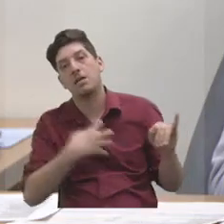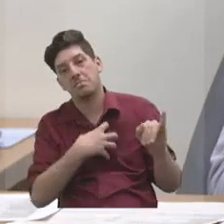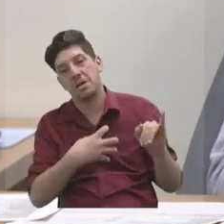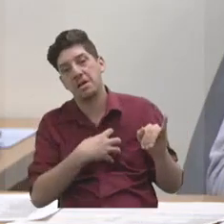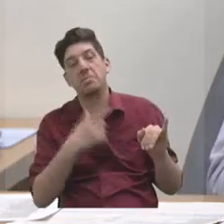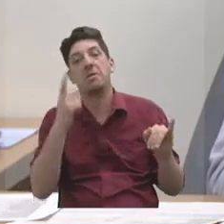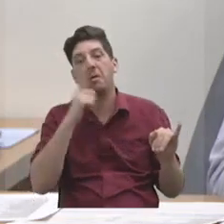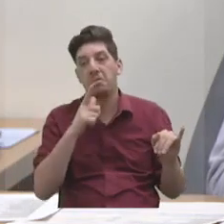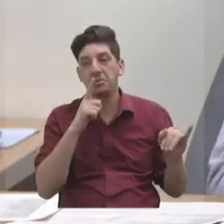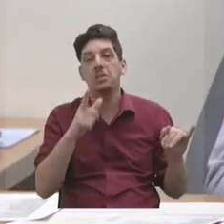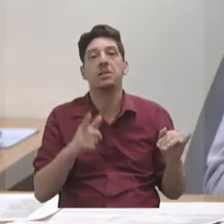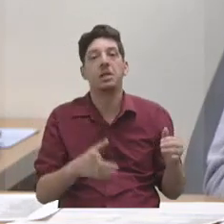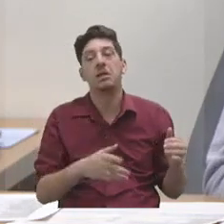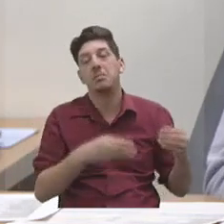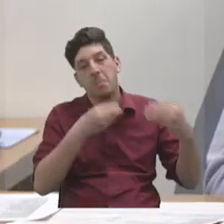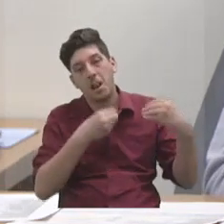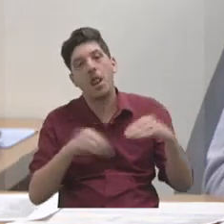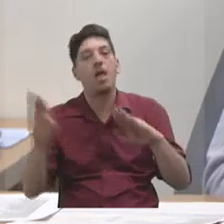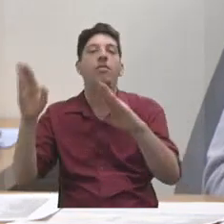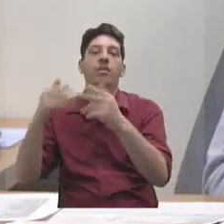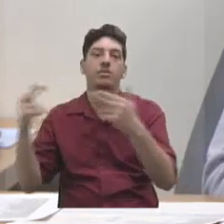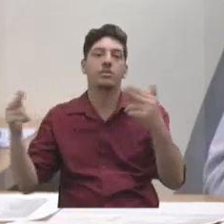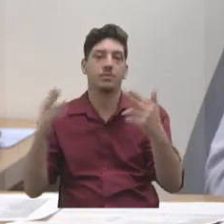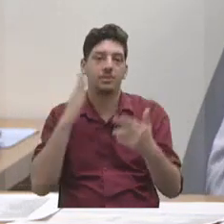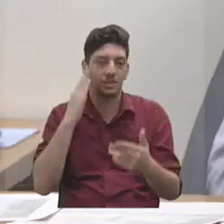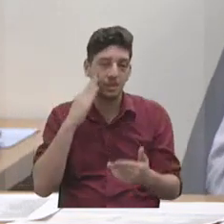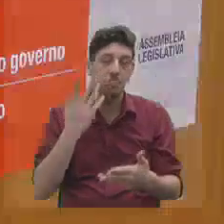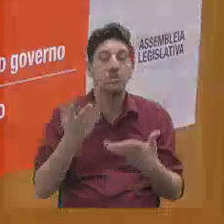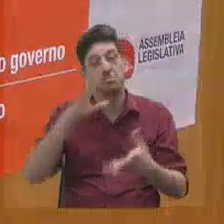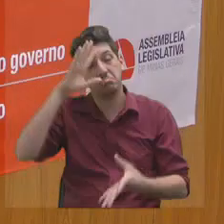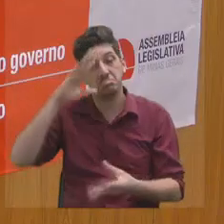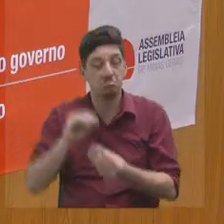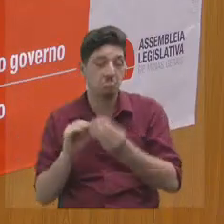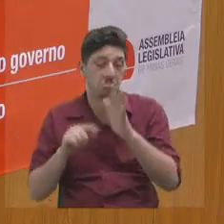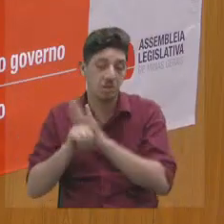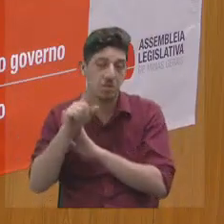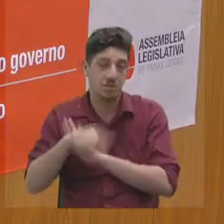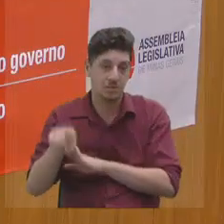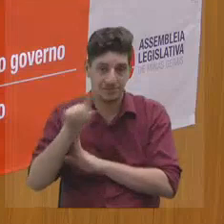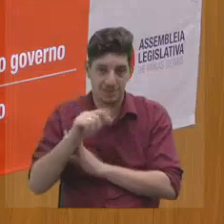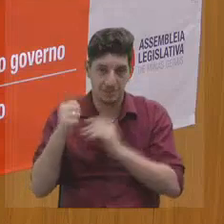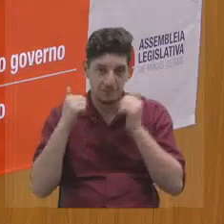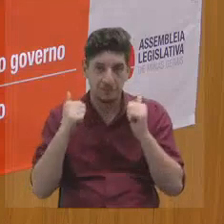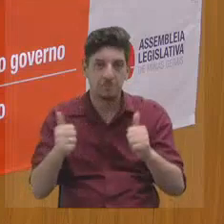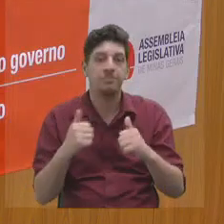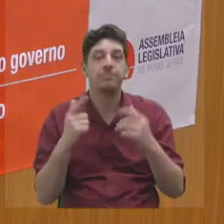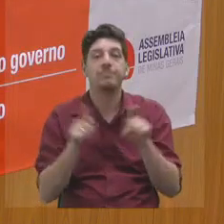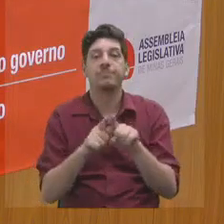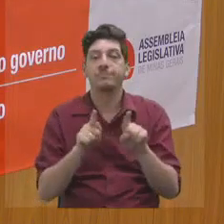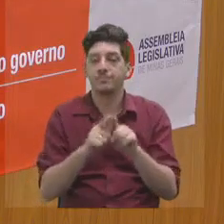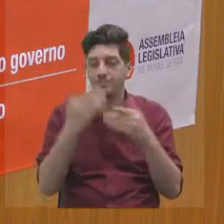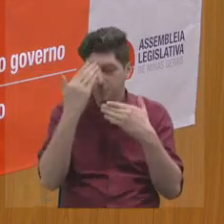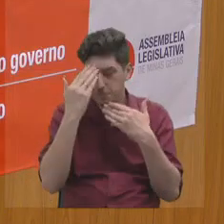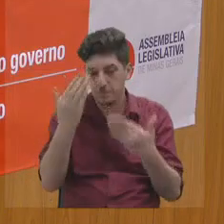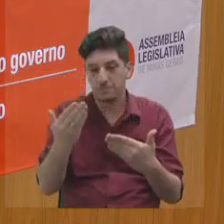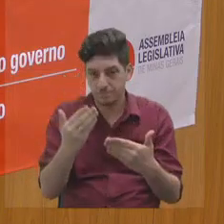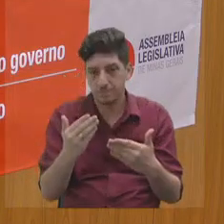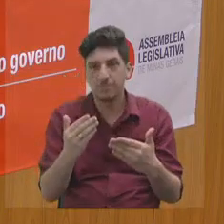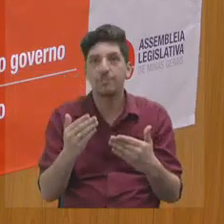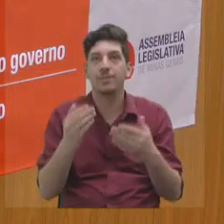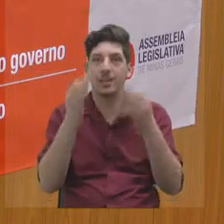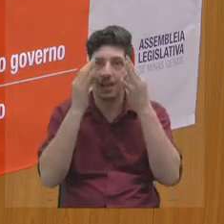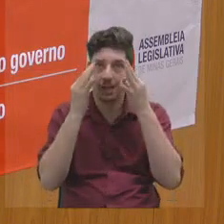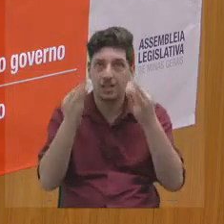daquela região então secretário Essas são as minhas indagações e agradeço muito por toda atenção